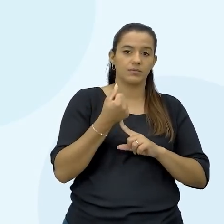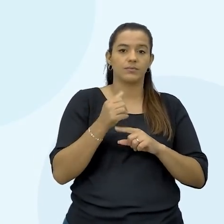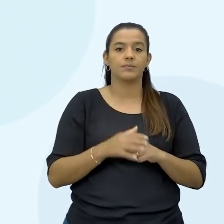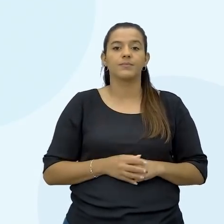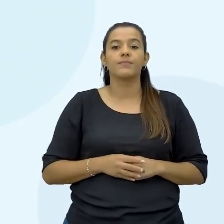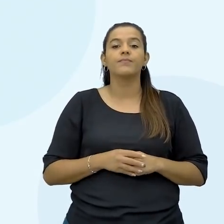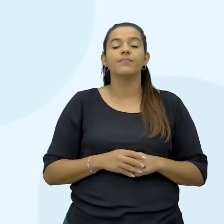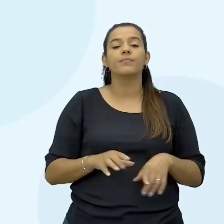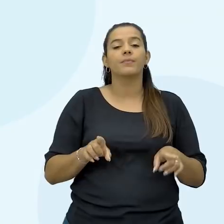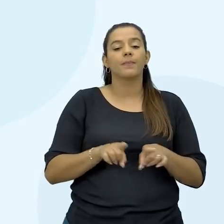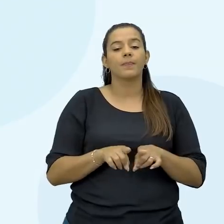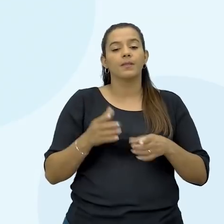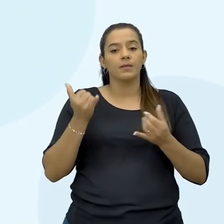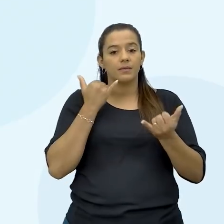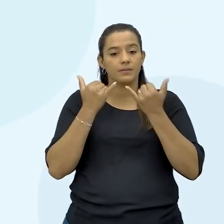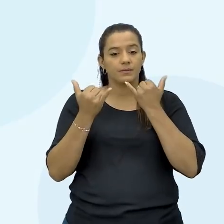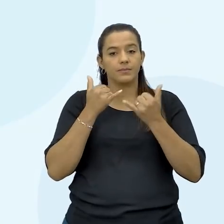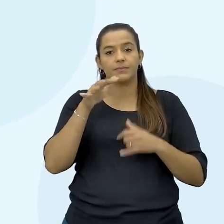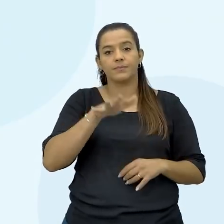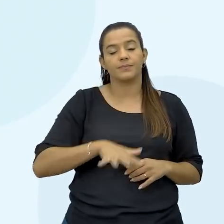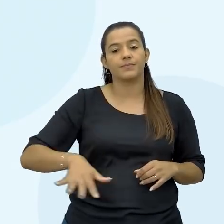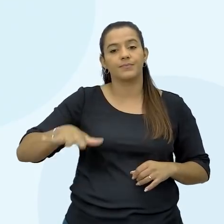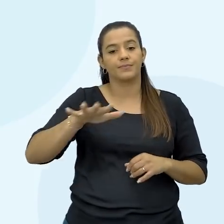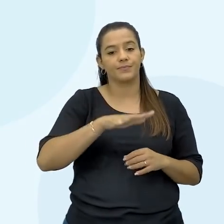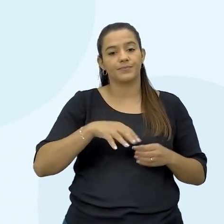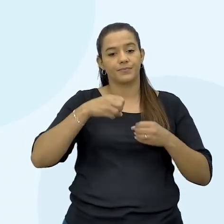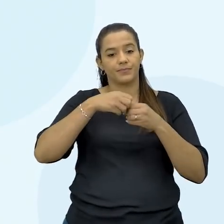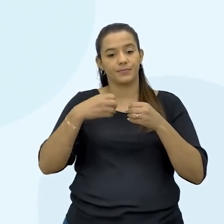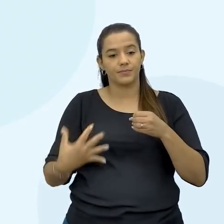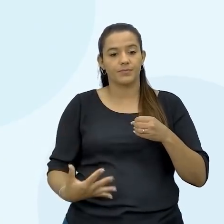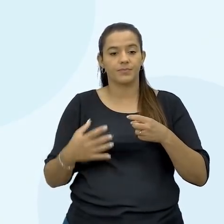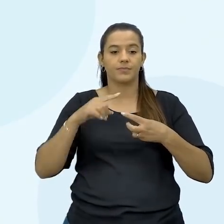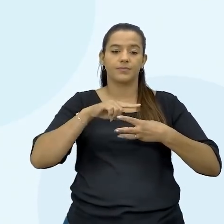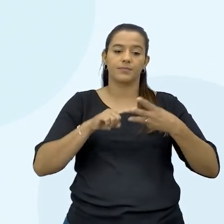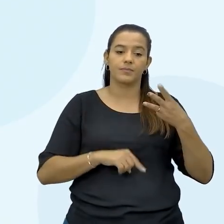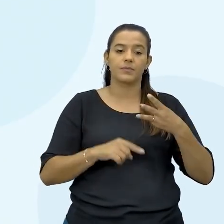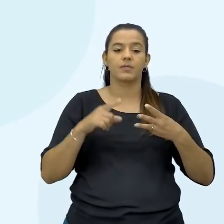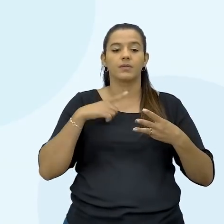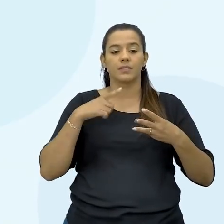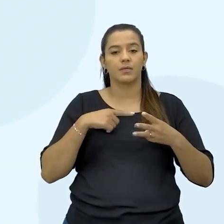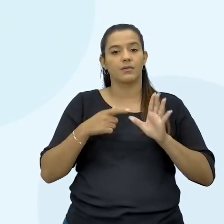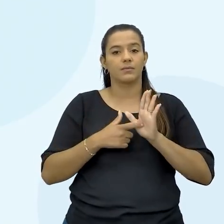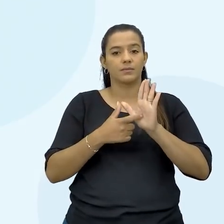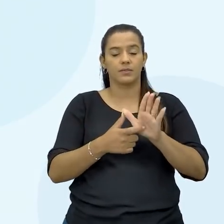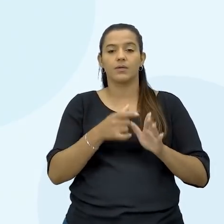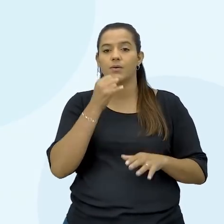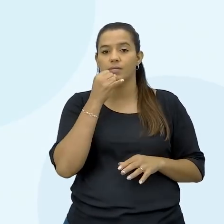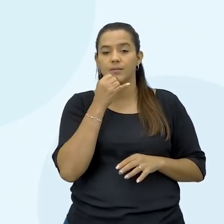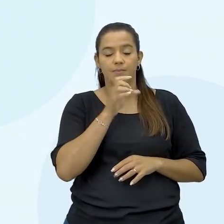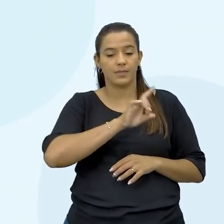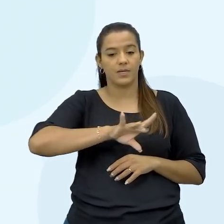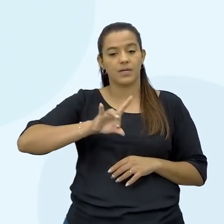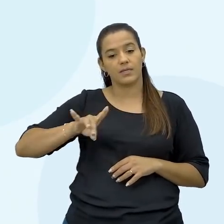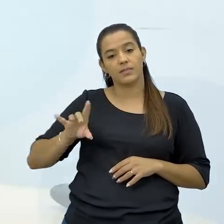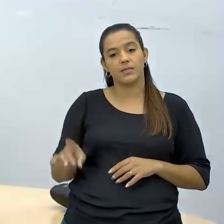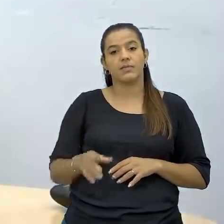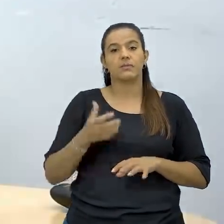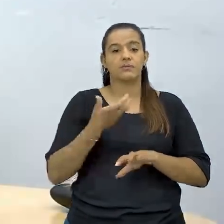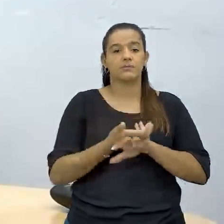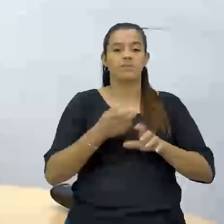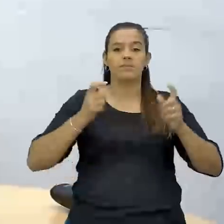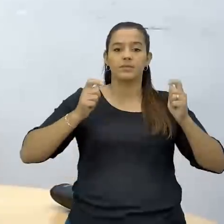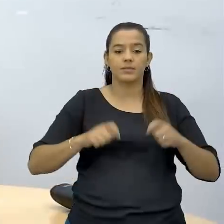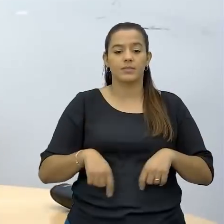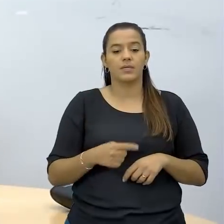informações gerais, no caso desse componente 3 aqui, que está de exemplo, né? Vocês vão ver que para cada componente tem